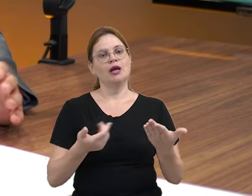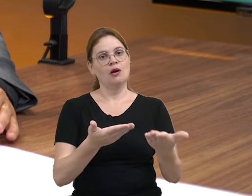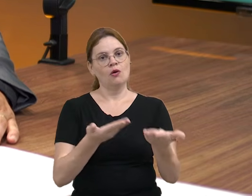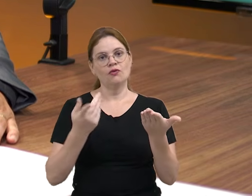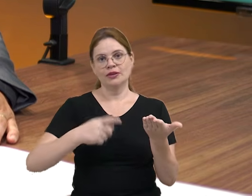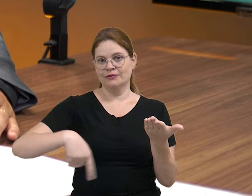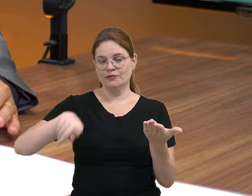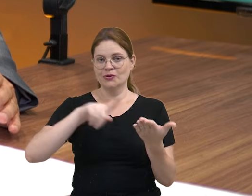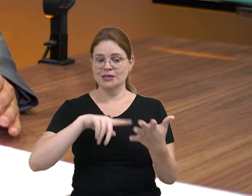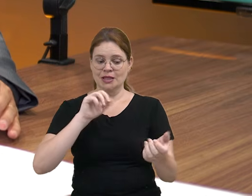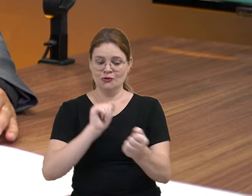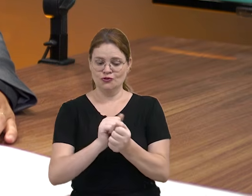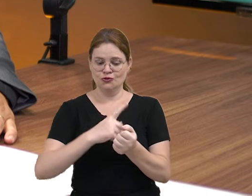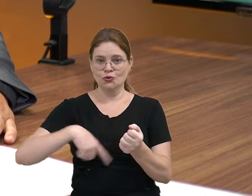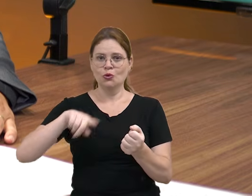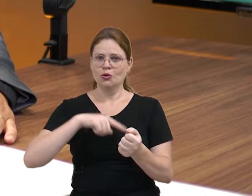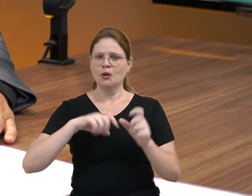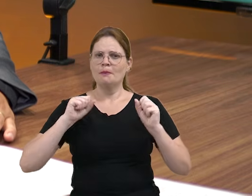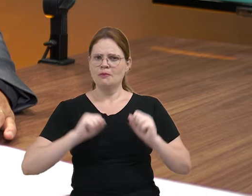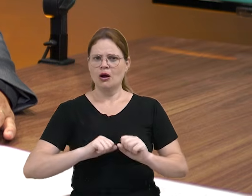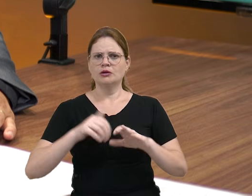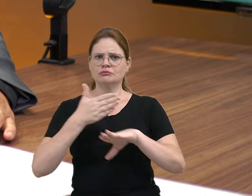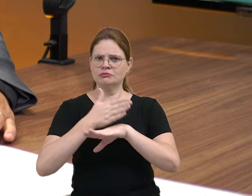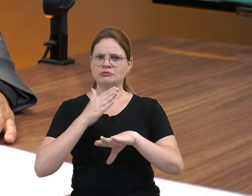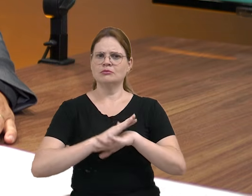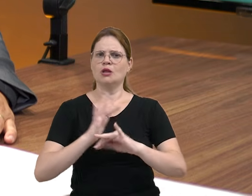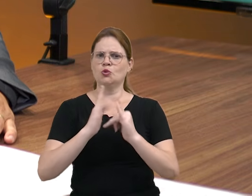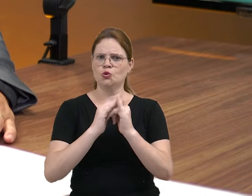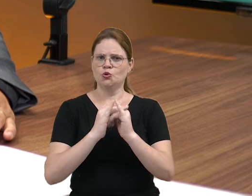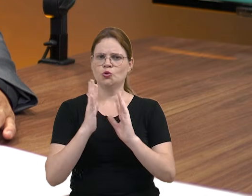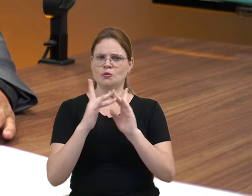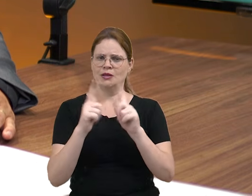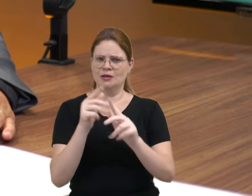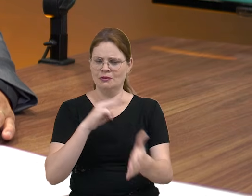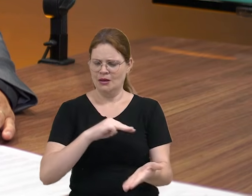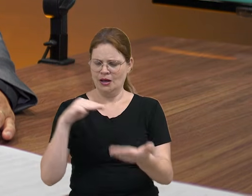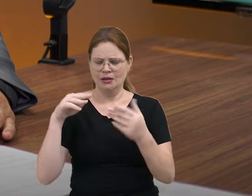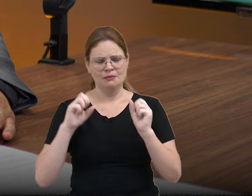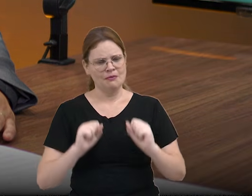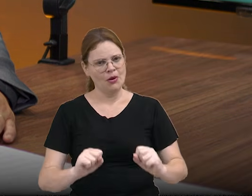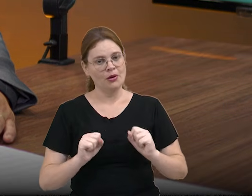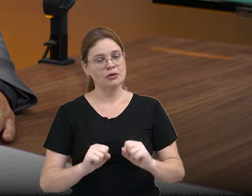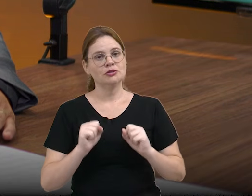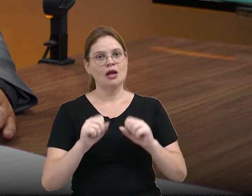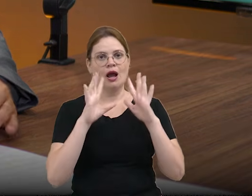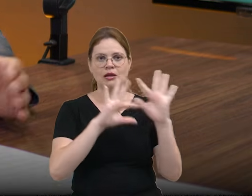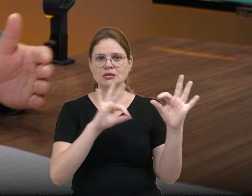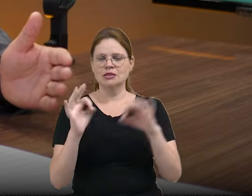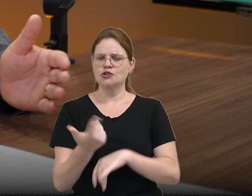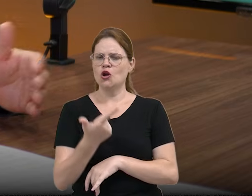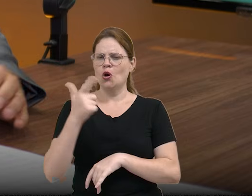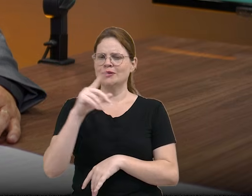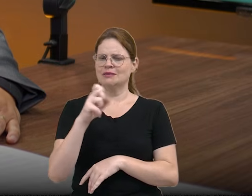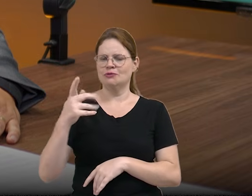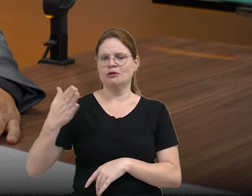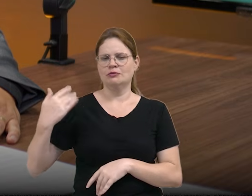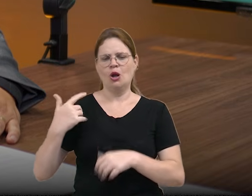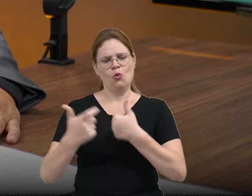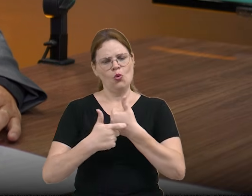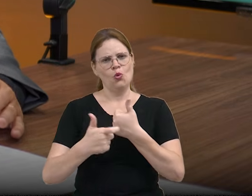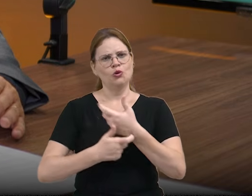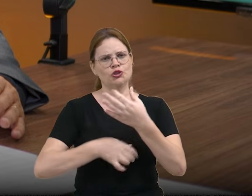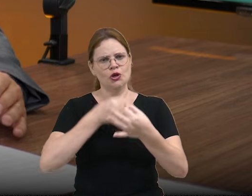convidar mais uma vez para que continuem conosco, que acessem o canal da Igreja Cristã Maranata no YouTube, assista os demais